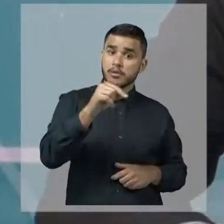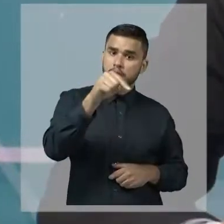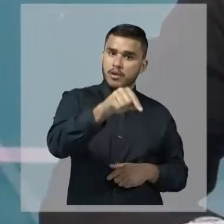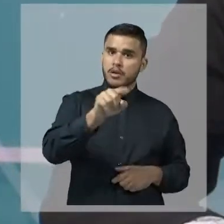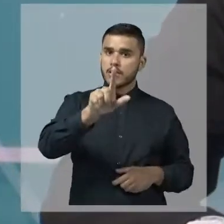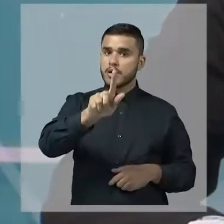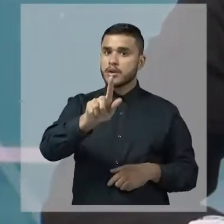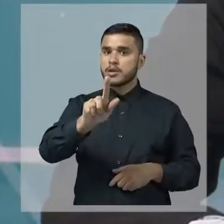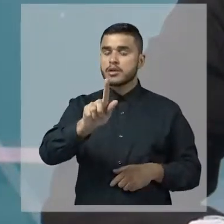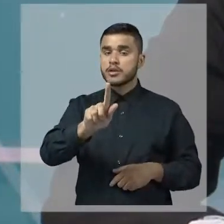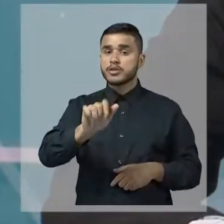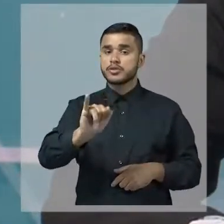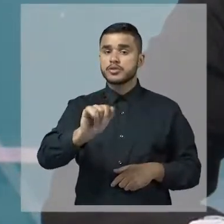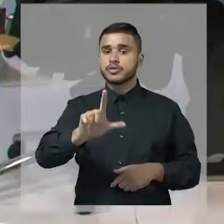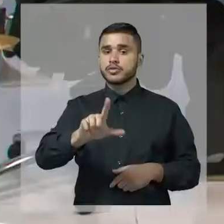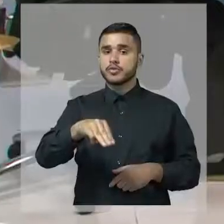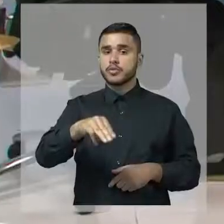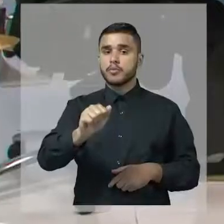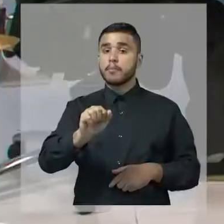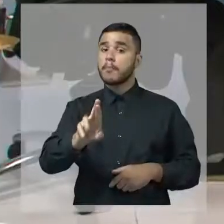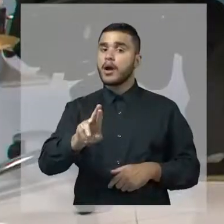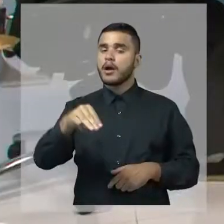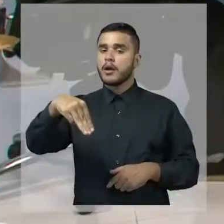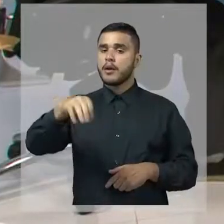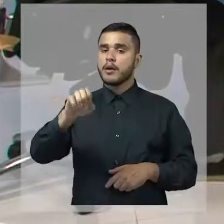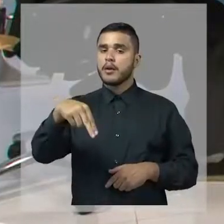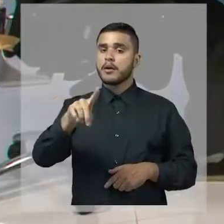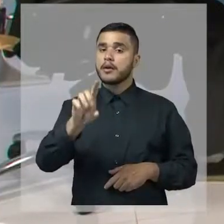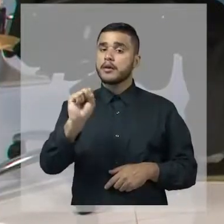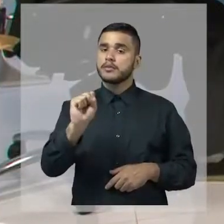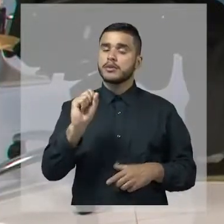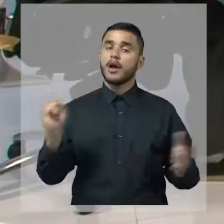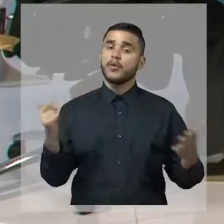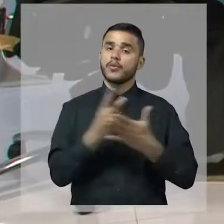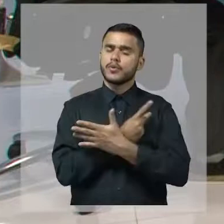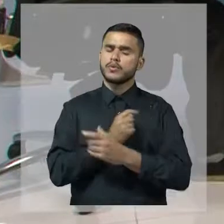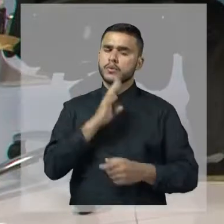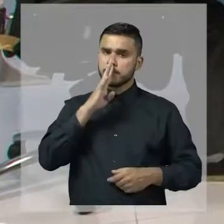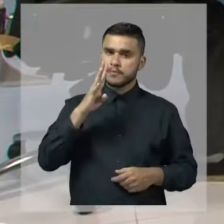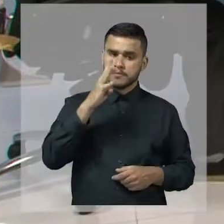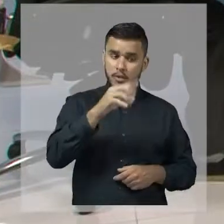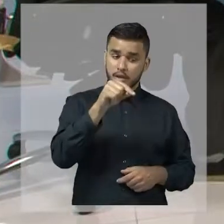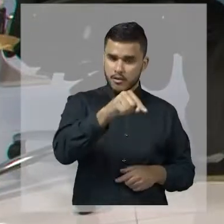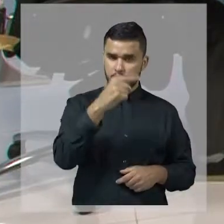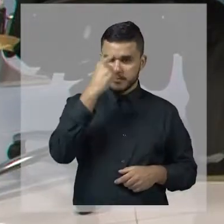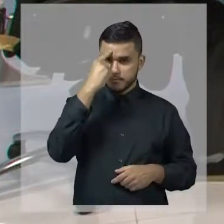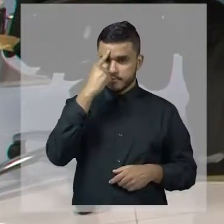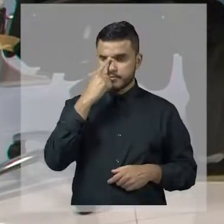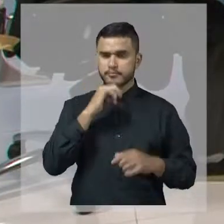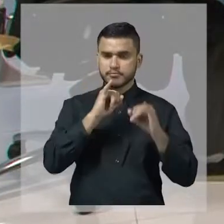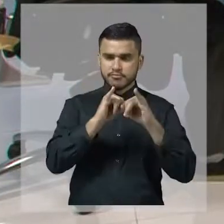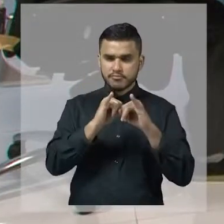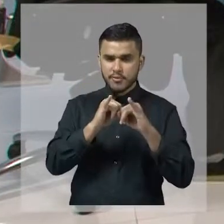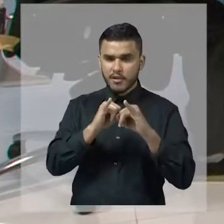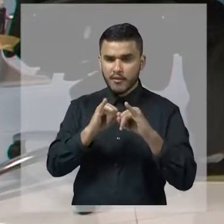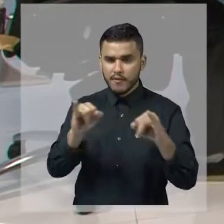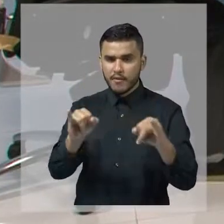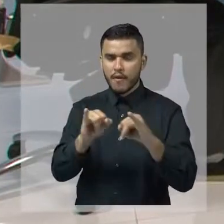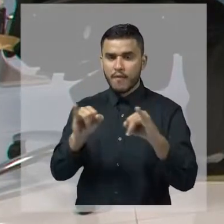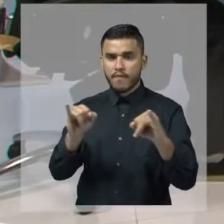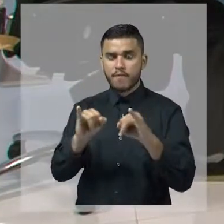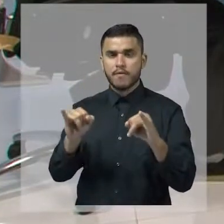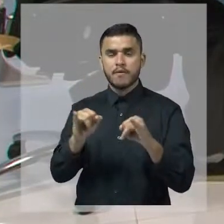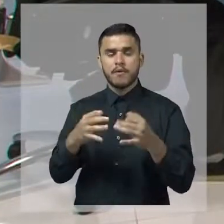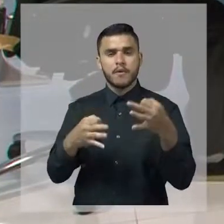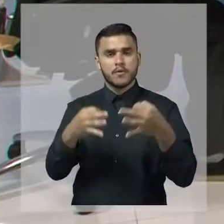Mendes, né, de que se fez vazar informações sobre, lá do fisco, no caso da